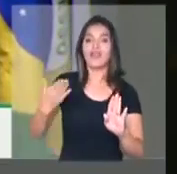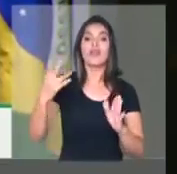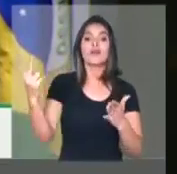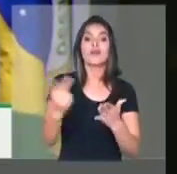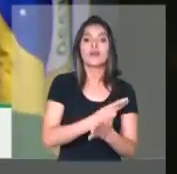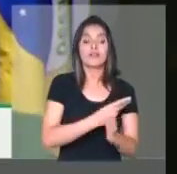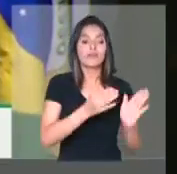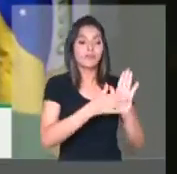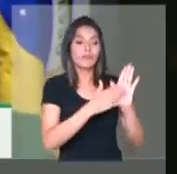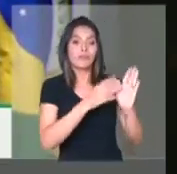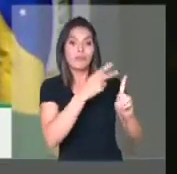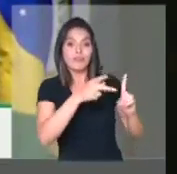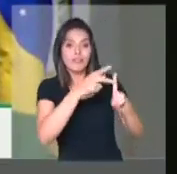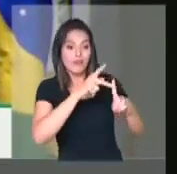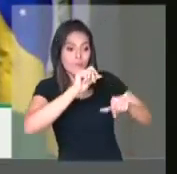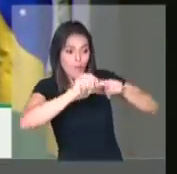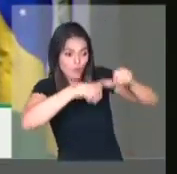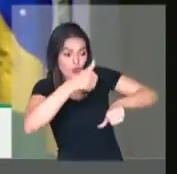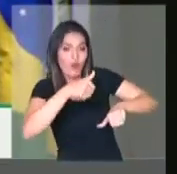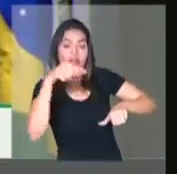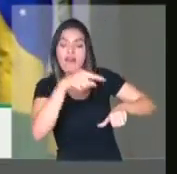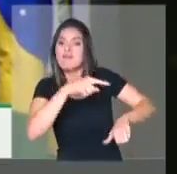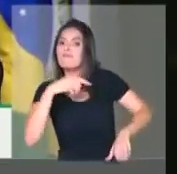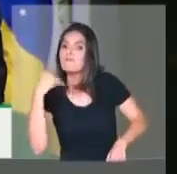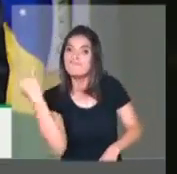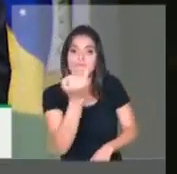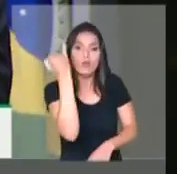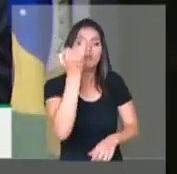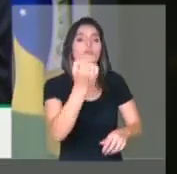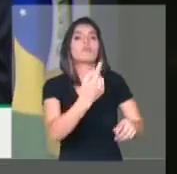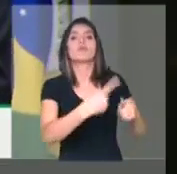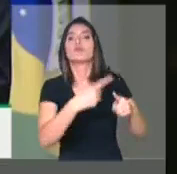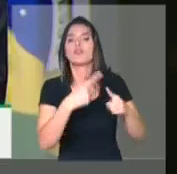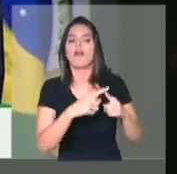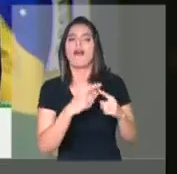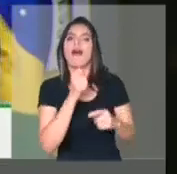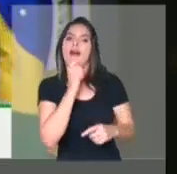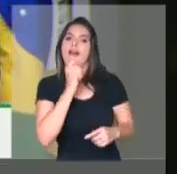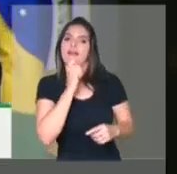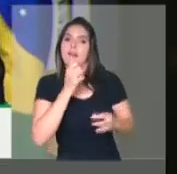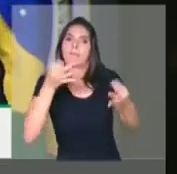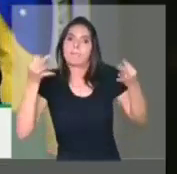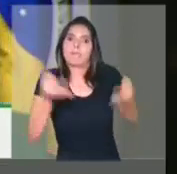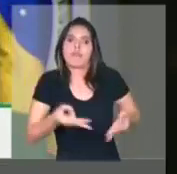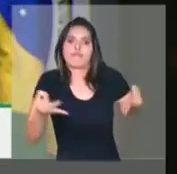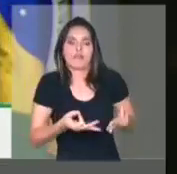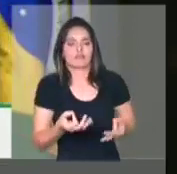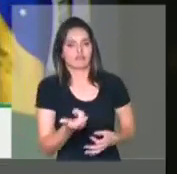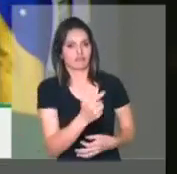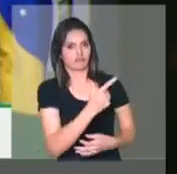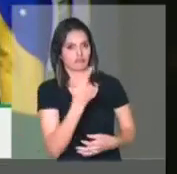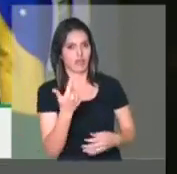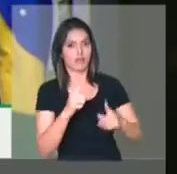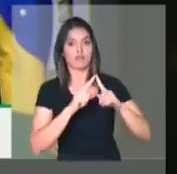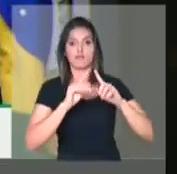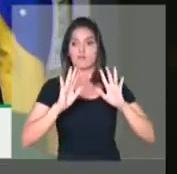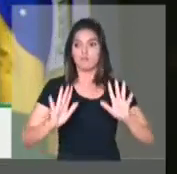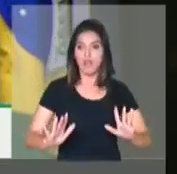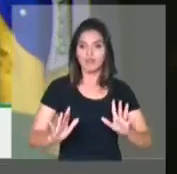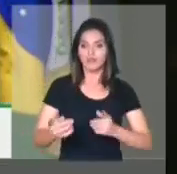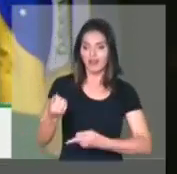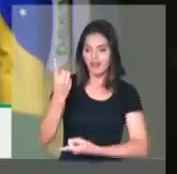Condição essa indispensável, ainda que não suficiente, à recuperação